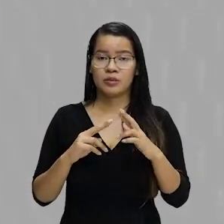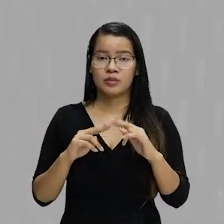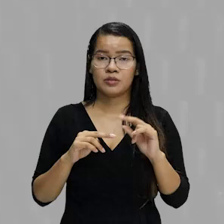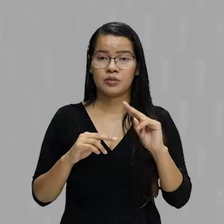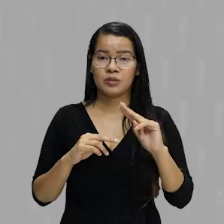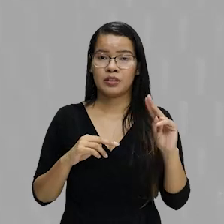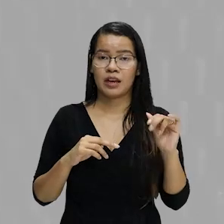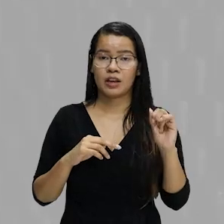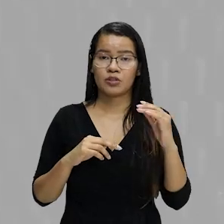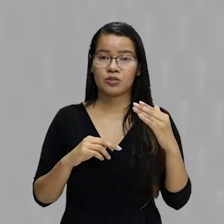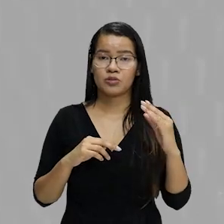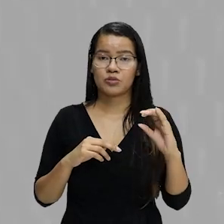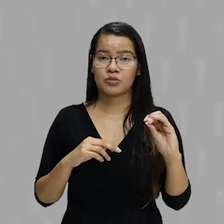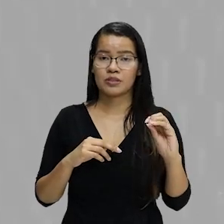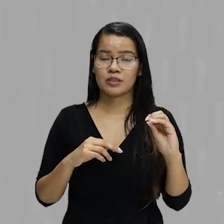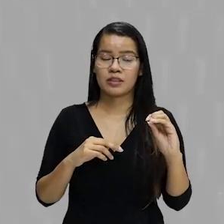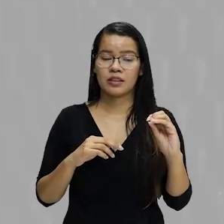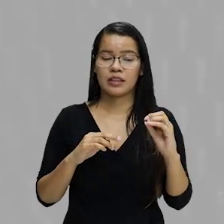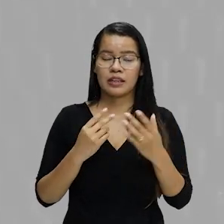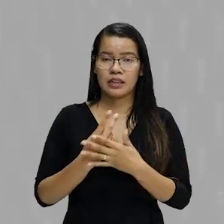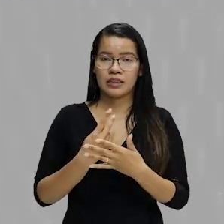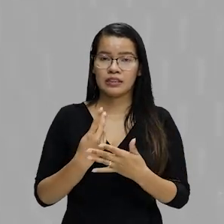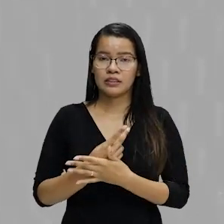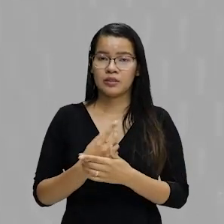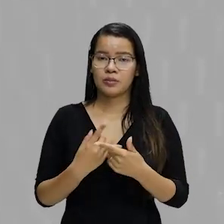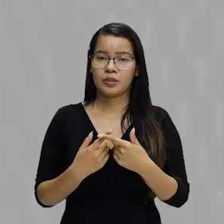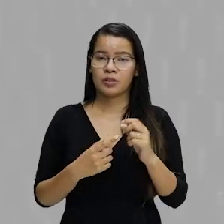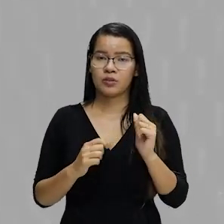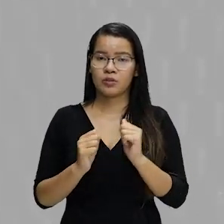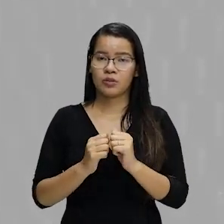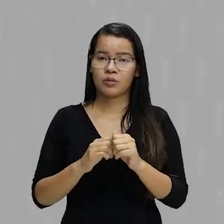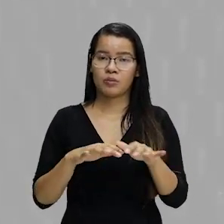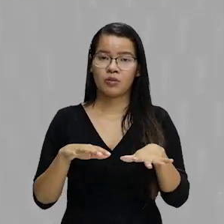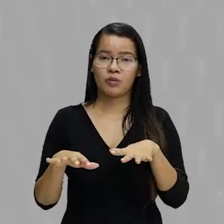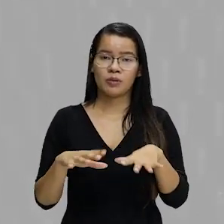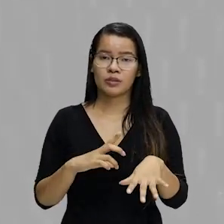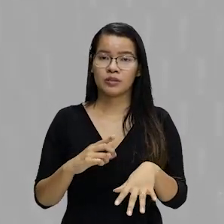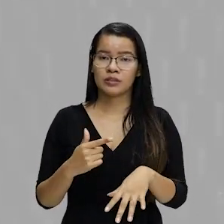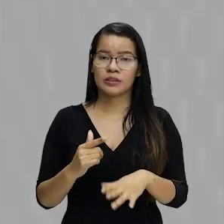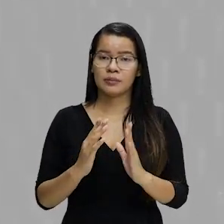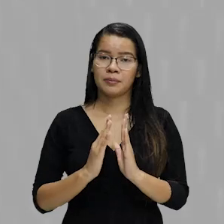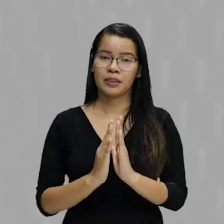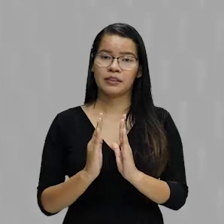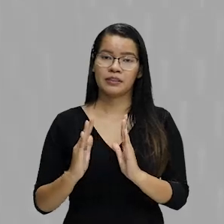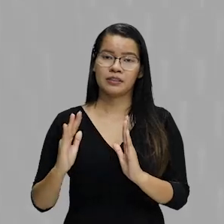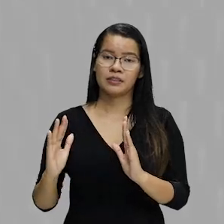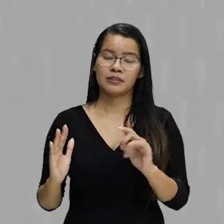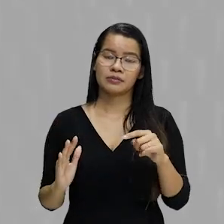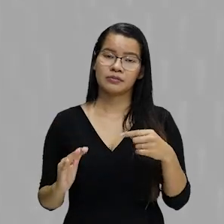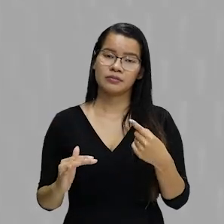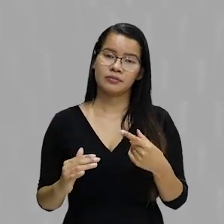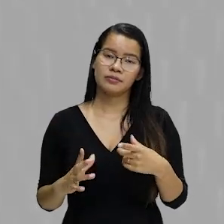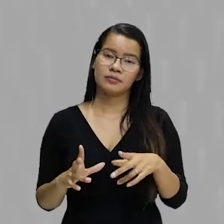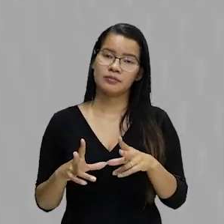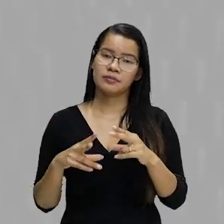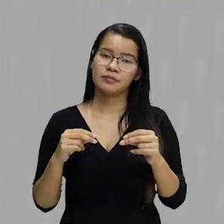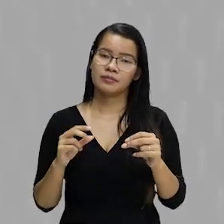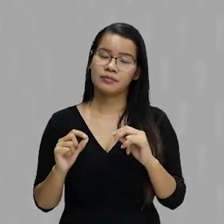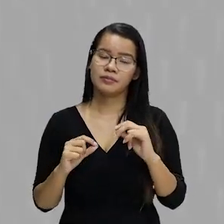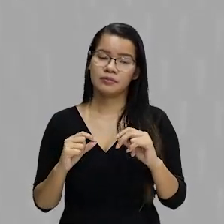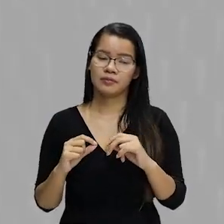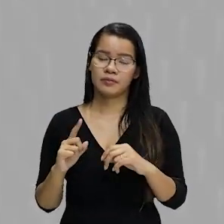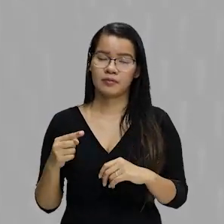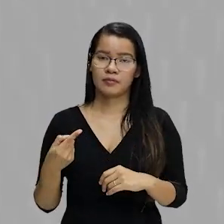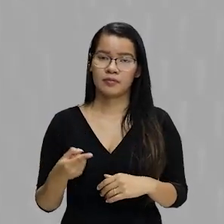astros errantes, okay? Com esse movimento que não era o movimento padrão. Depois descobriu-se que eram os planetas.